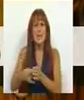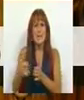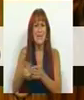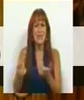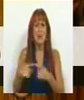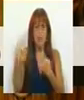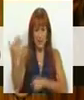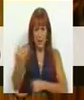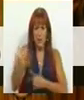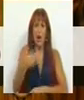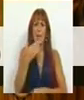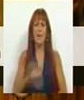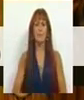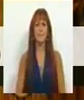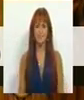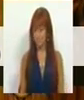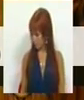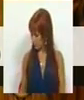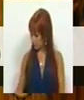necessitam e têm direito. Muito obrigado.